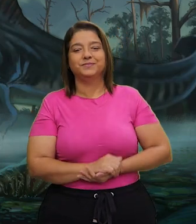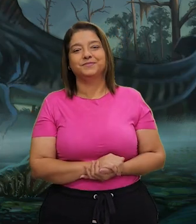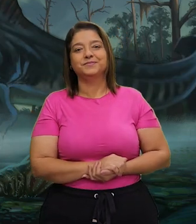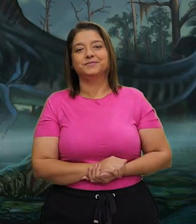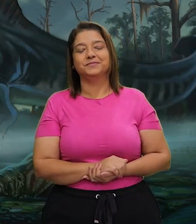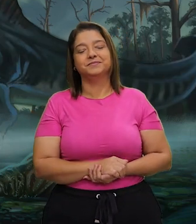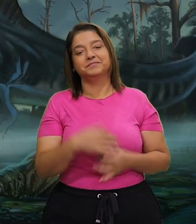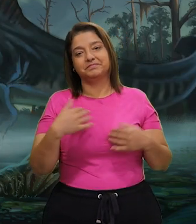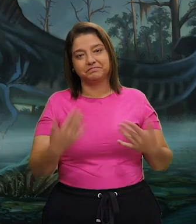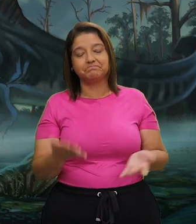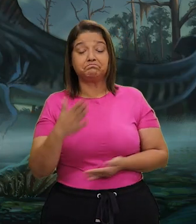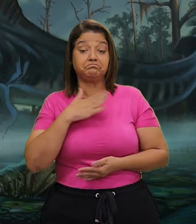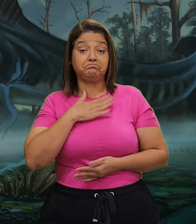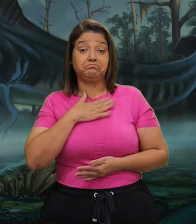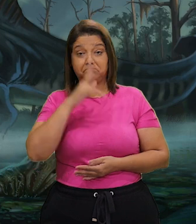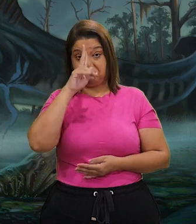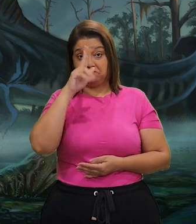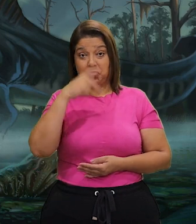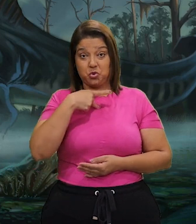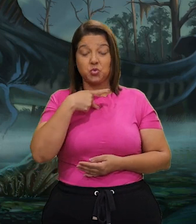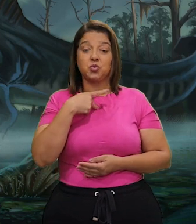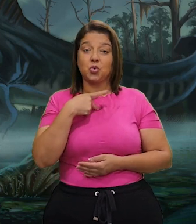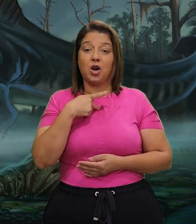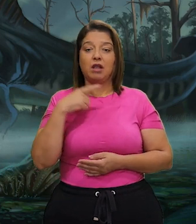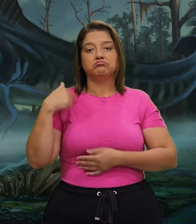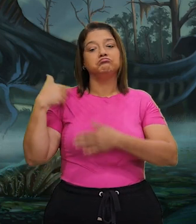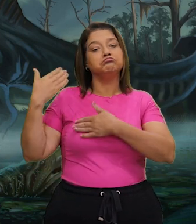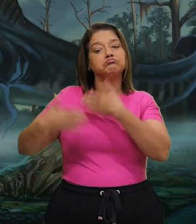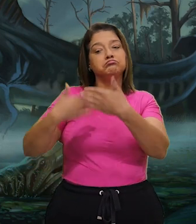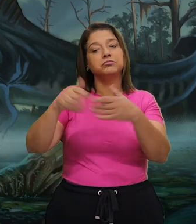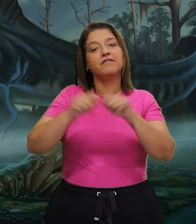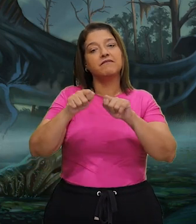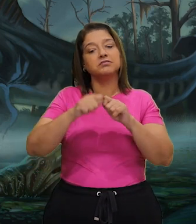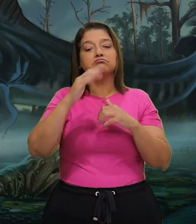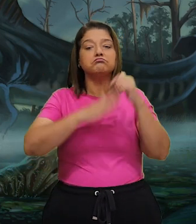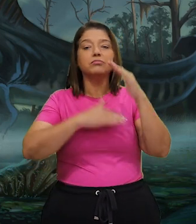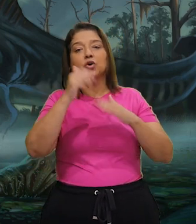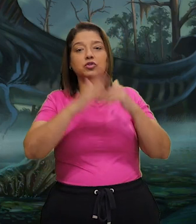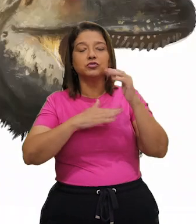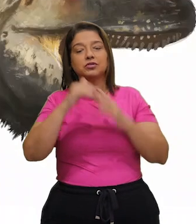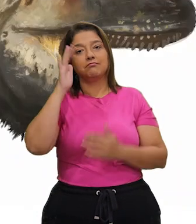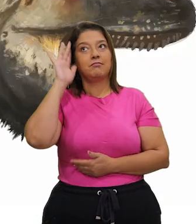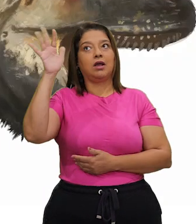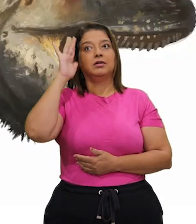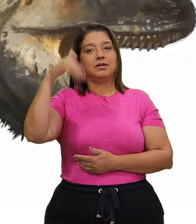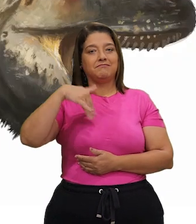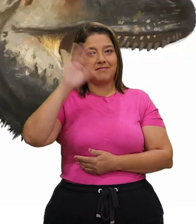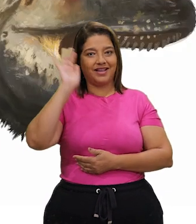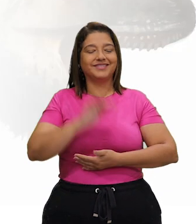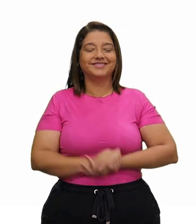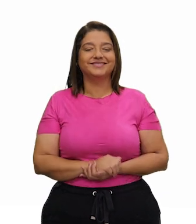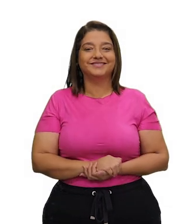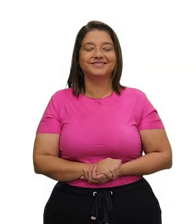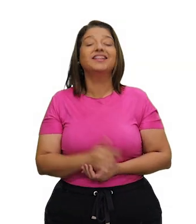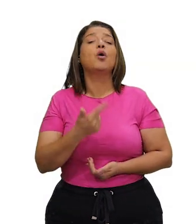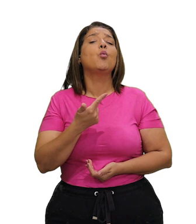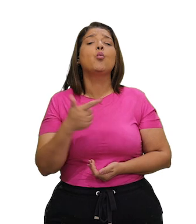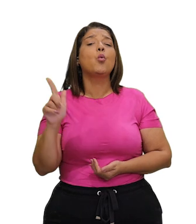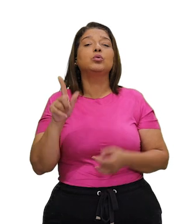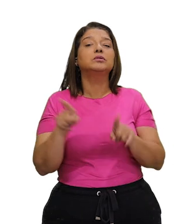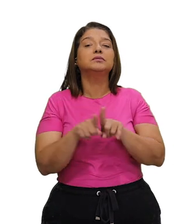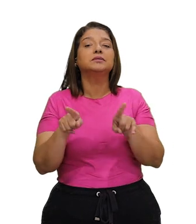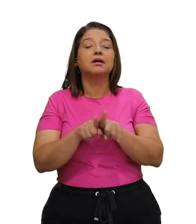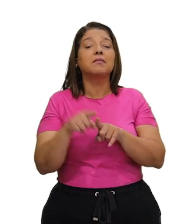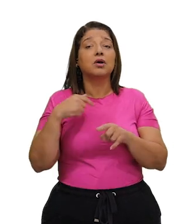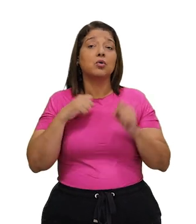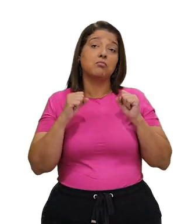parte subjetiva que torna o processo da paleoarte algo bastante imaginativo outra coisa que eu posso falar